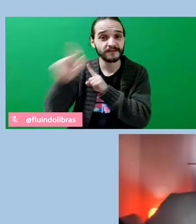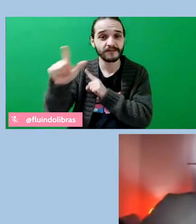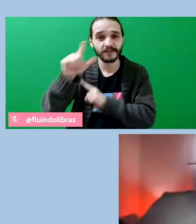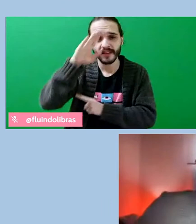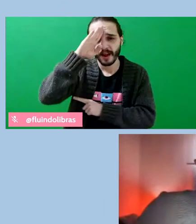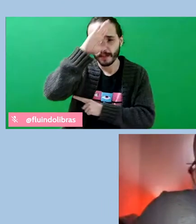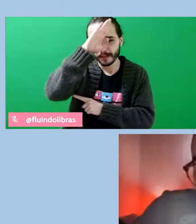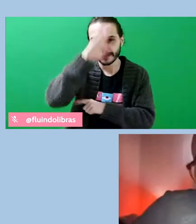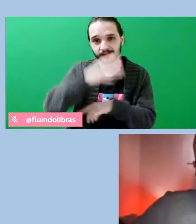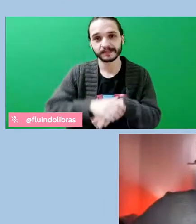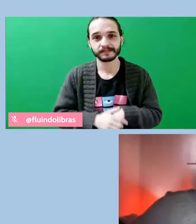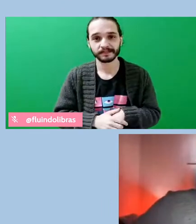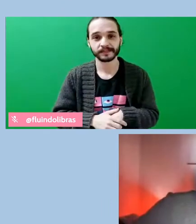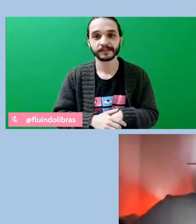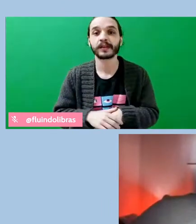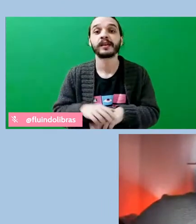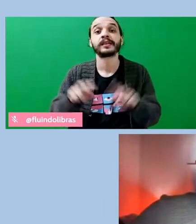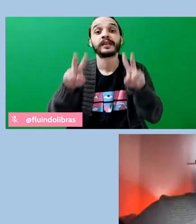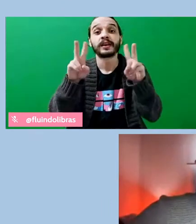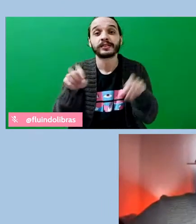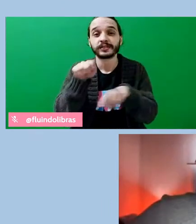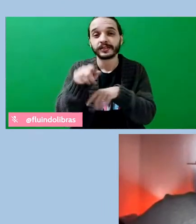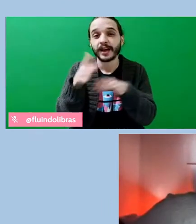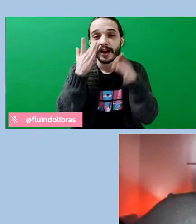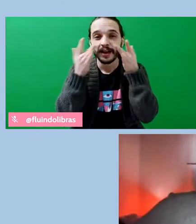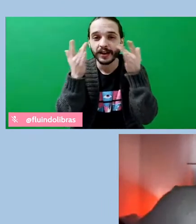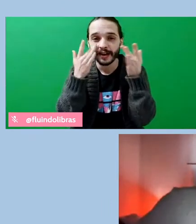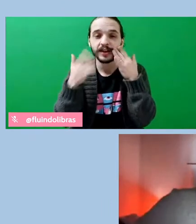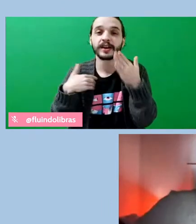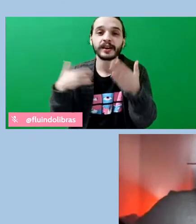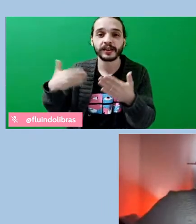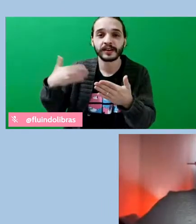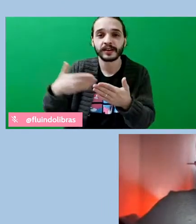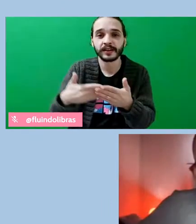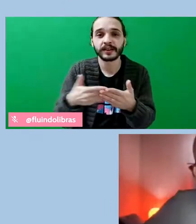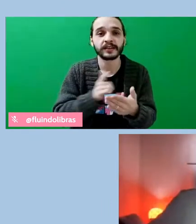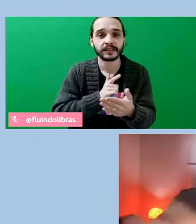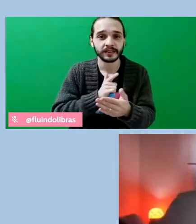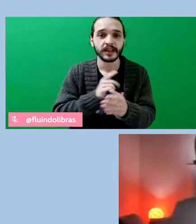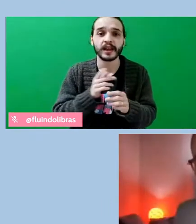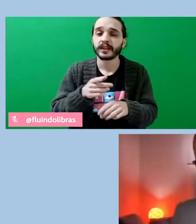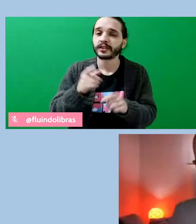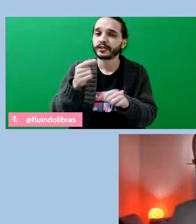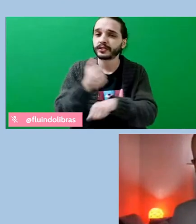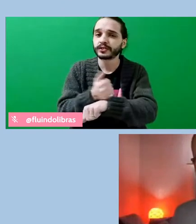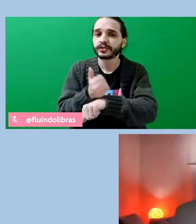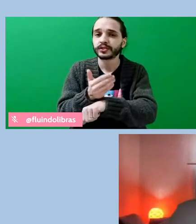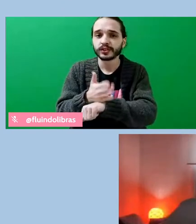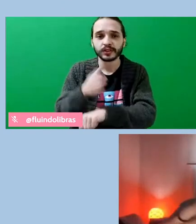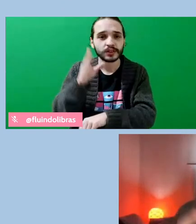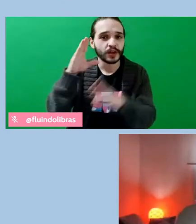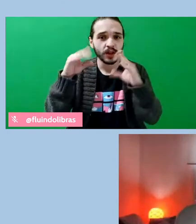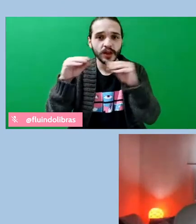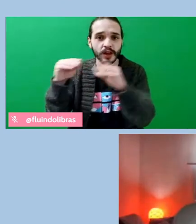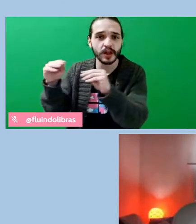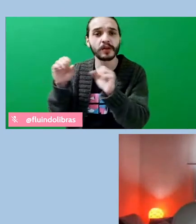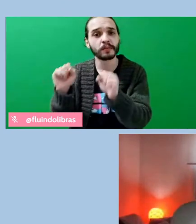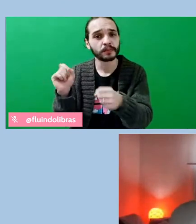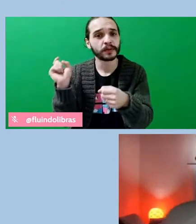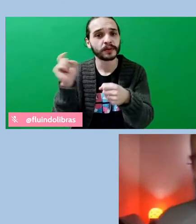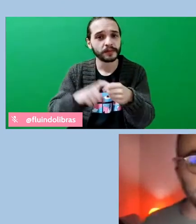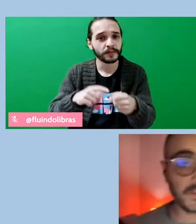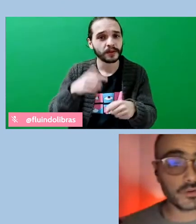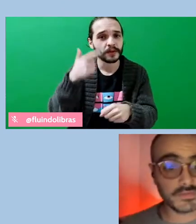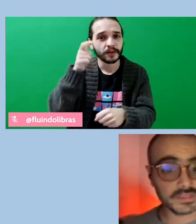E sobre a peça, a gente continua em temporada até o dia 21 e a gente vai ter bate-papo toda noite. Então, Sônia, volte aí, vamos conversar mais. Quem tá vendo,